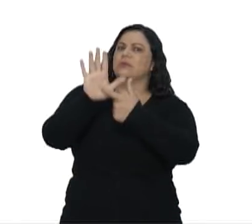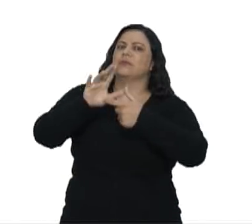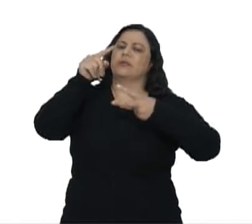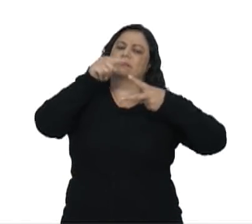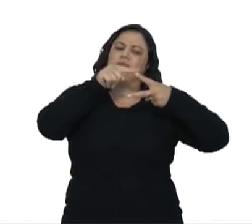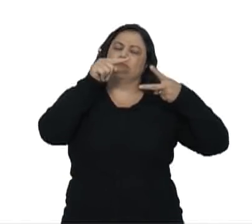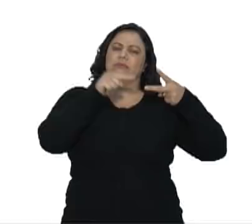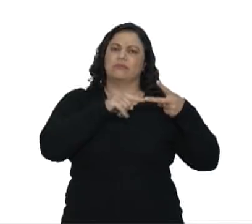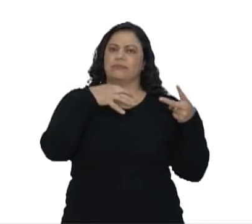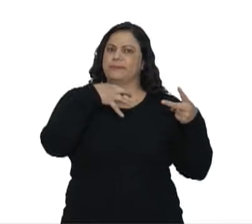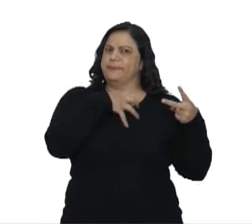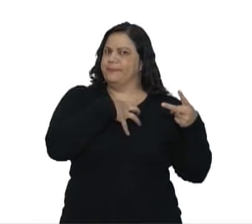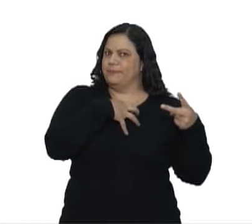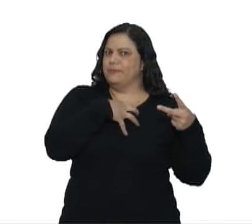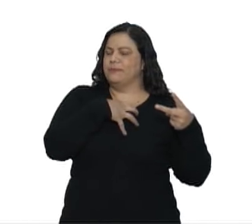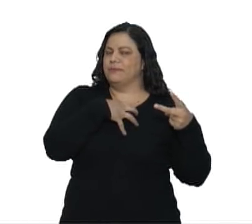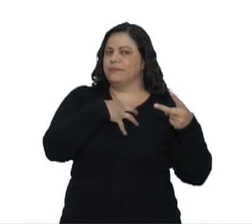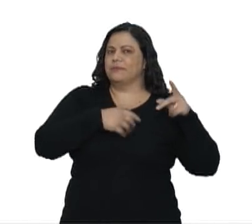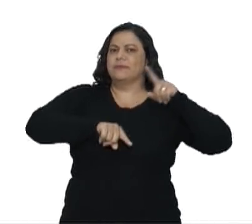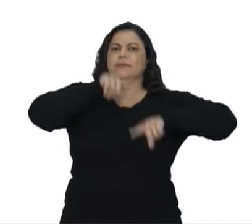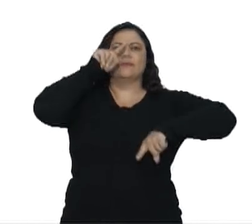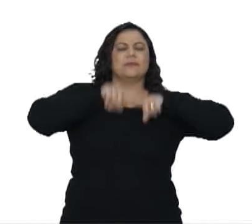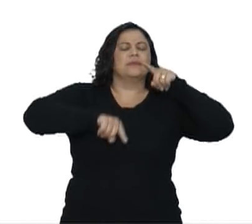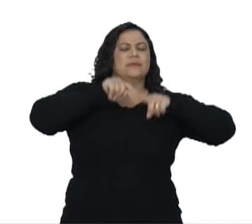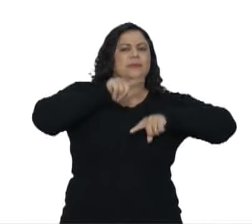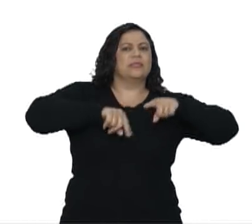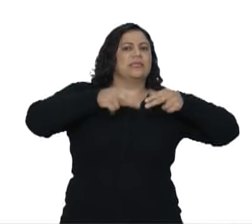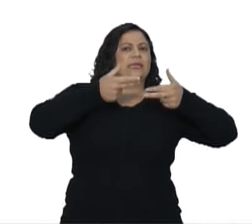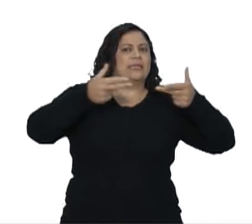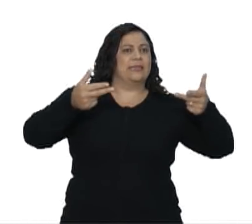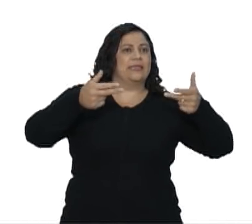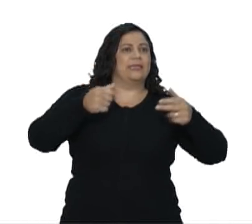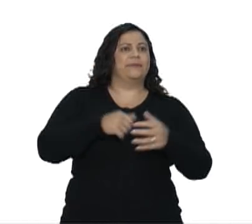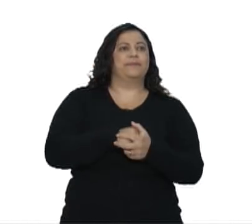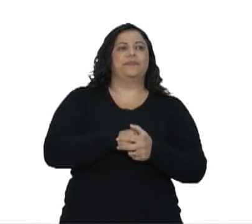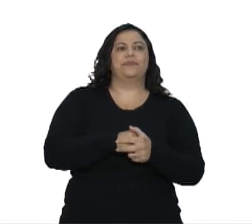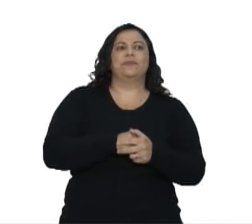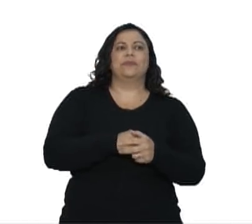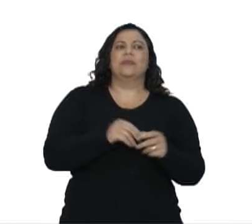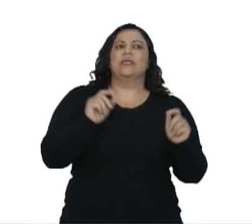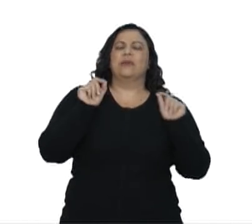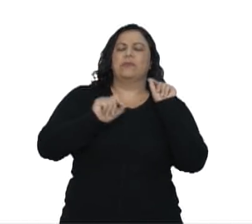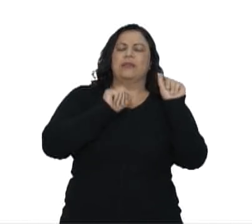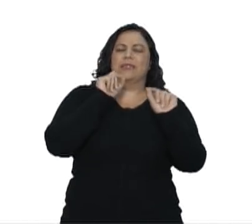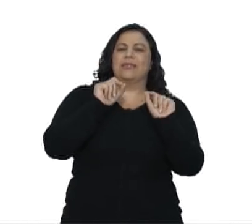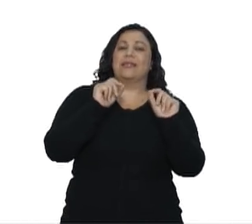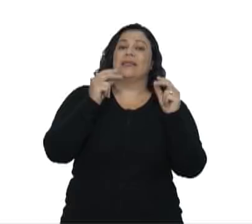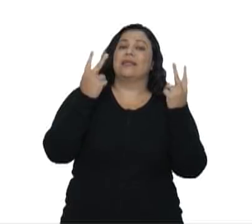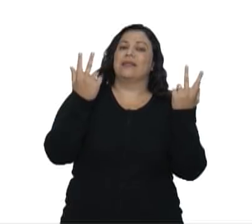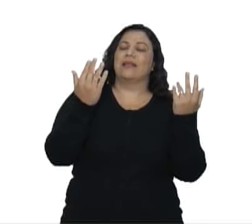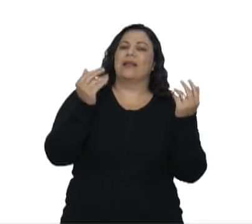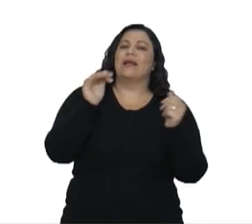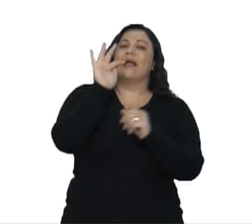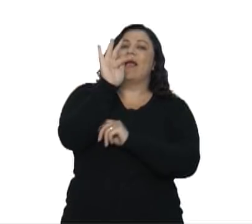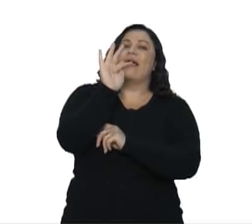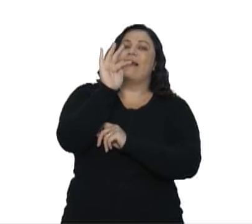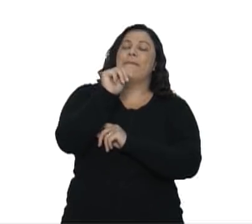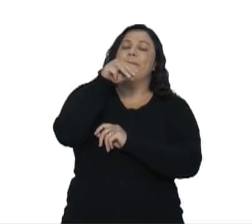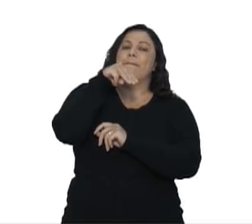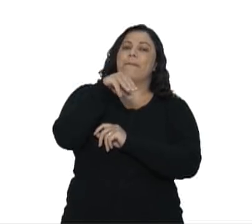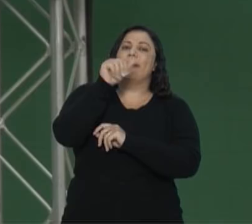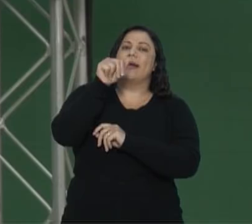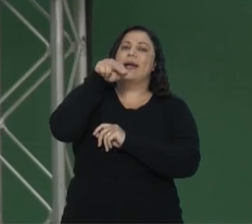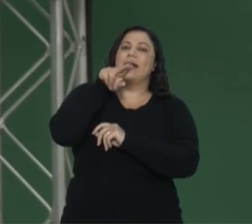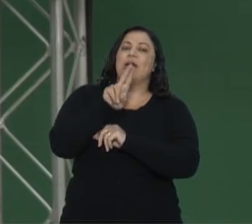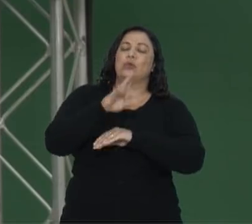Então, eu tenho os materiais naturais não manufaturados e eu tenho os materiais naturais manufaturados.